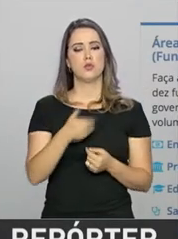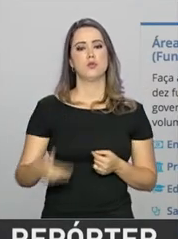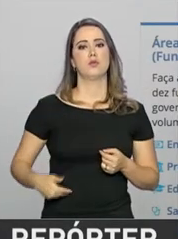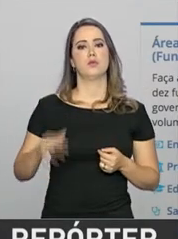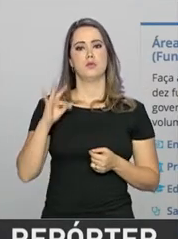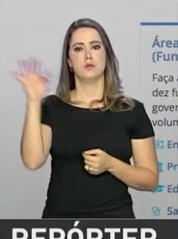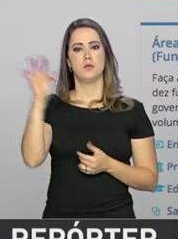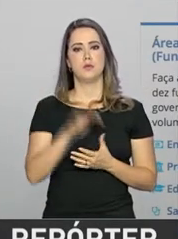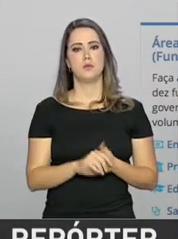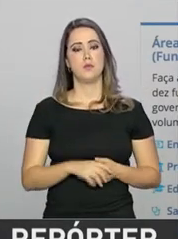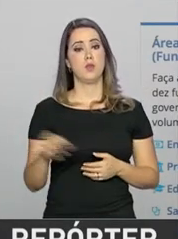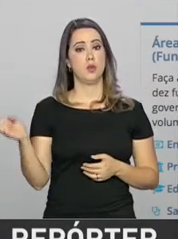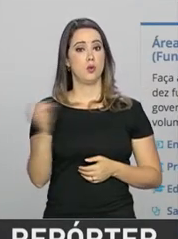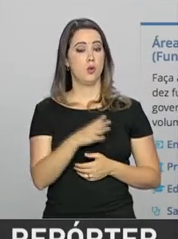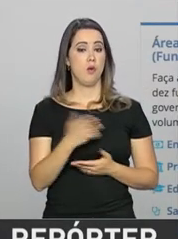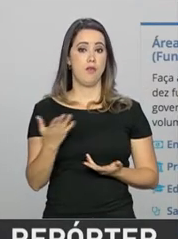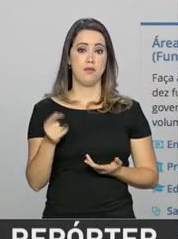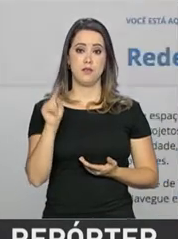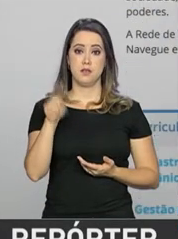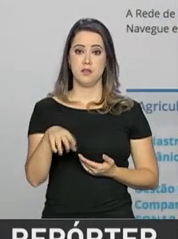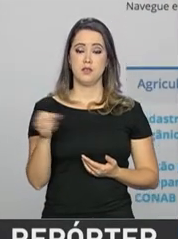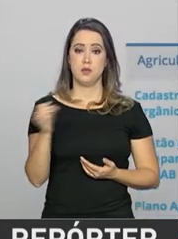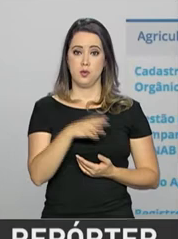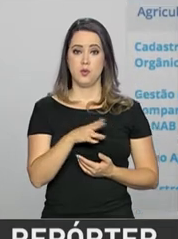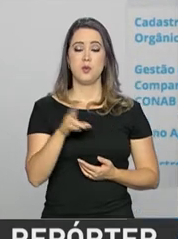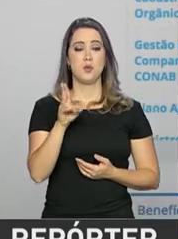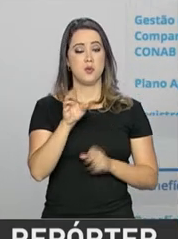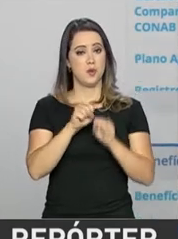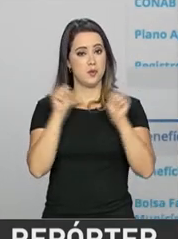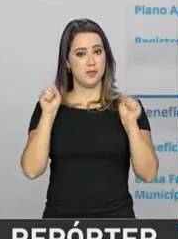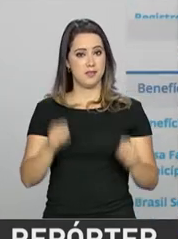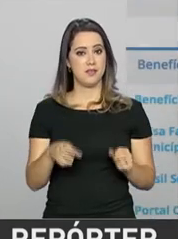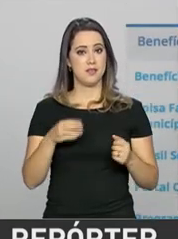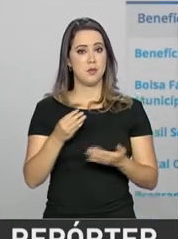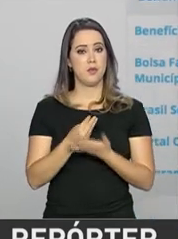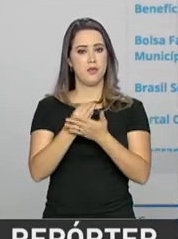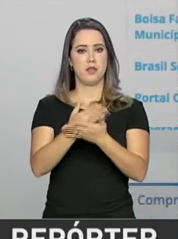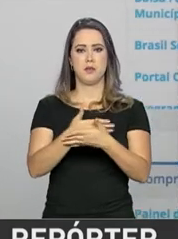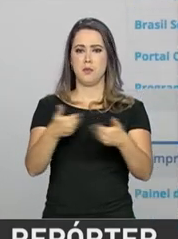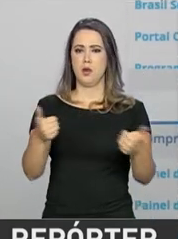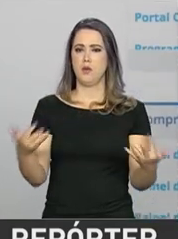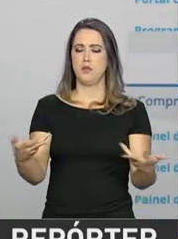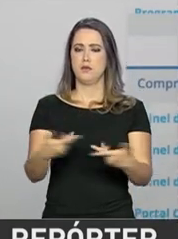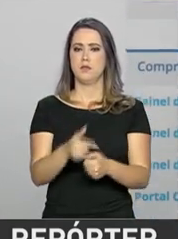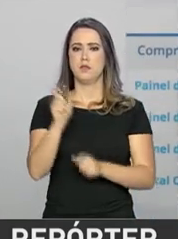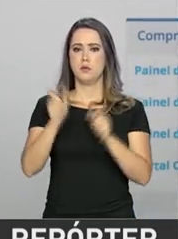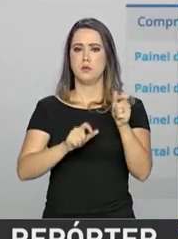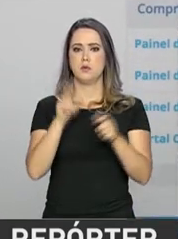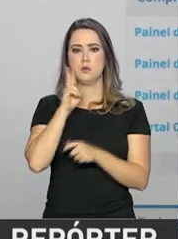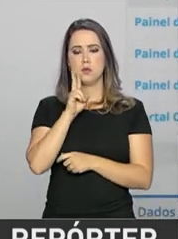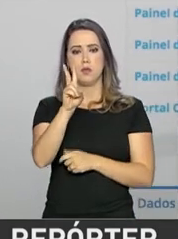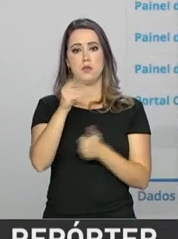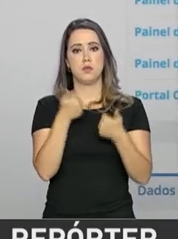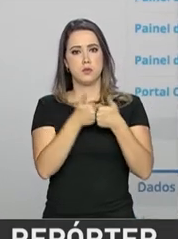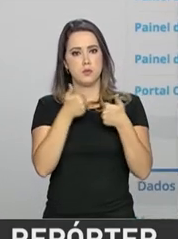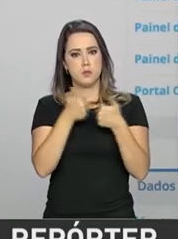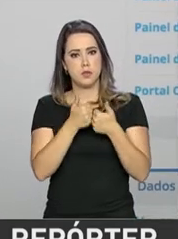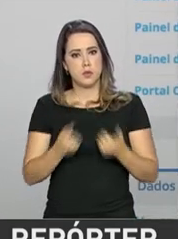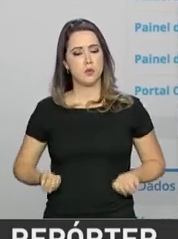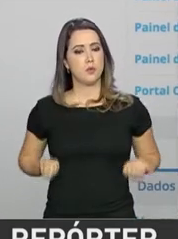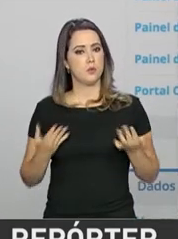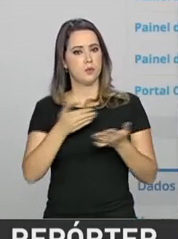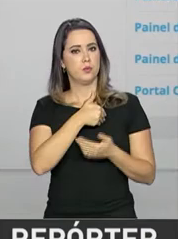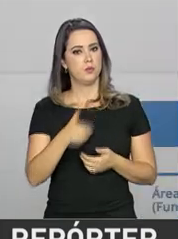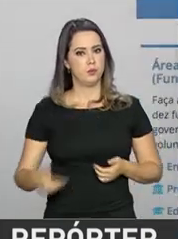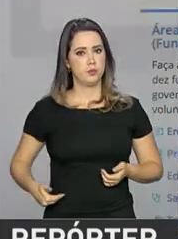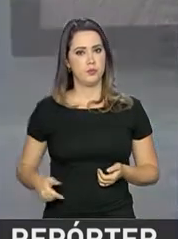federal moderna e atual a nova ferramenta oferece instrumentos mais eficientes para o cidadão consultar e acompanhar os